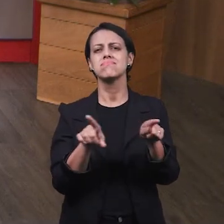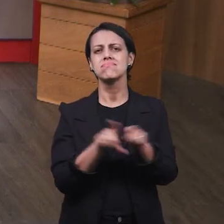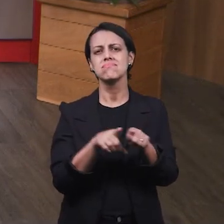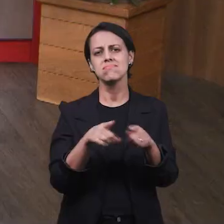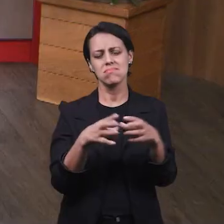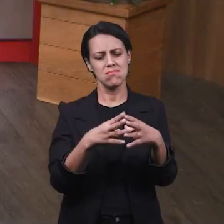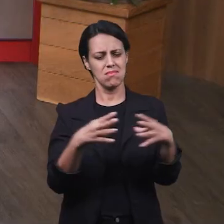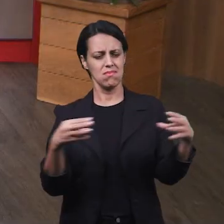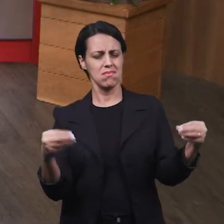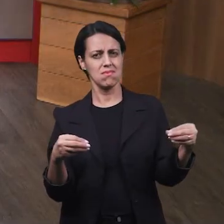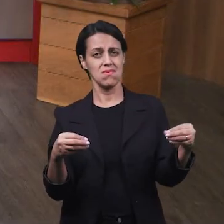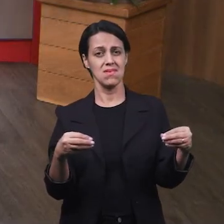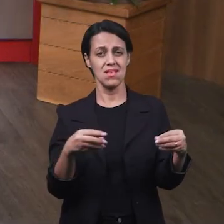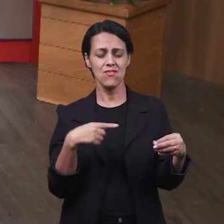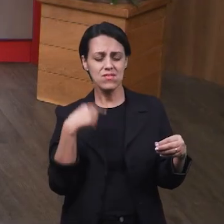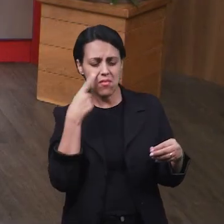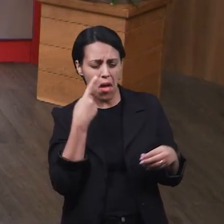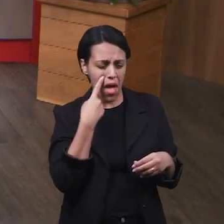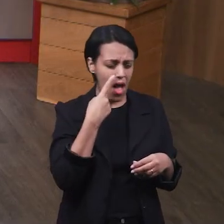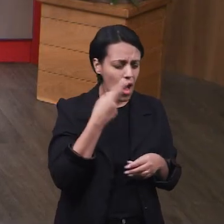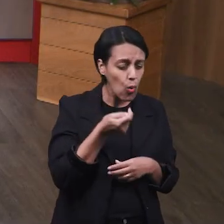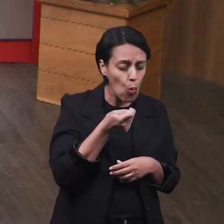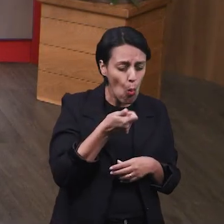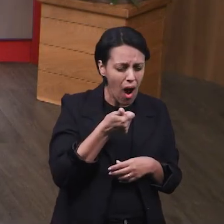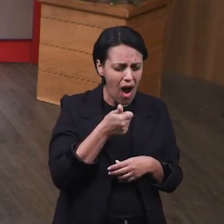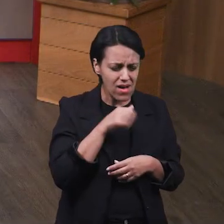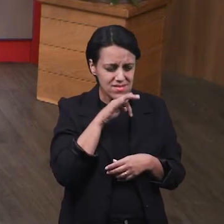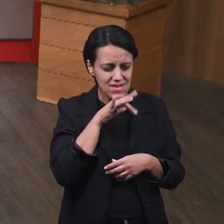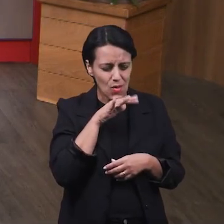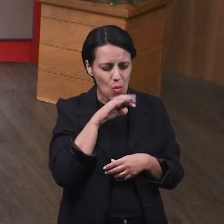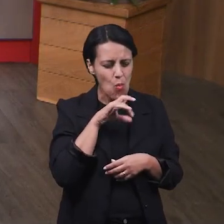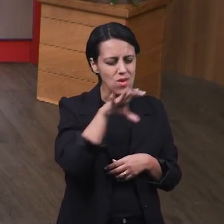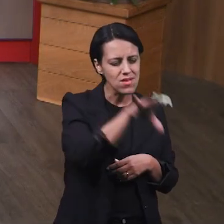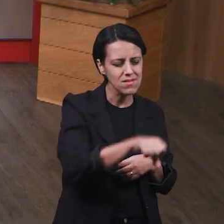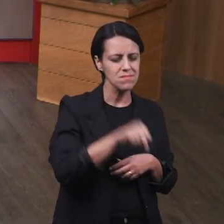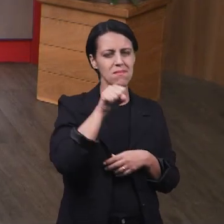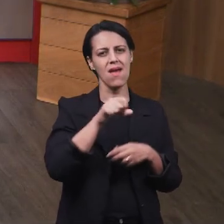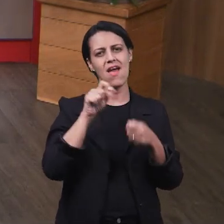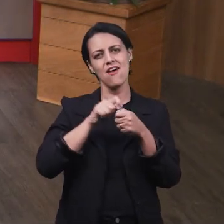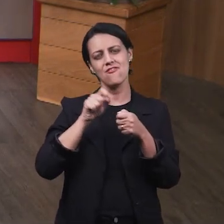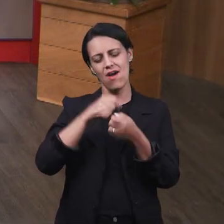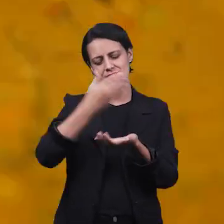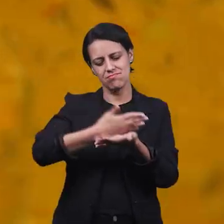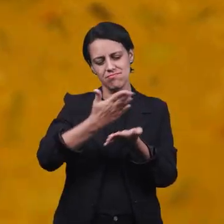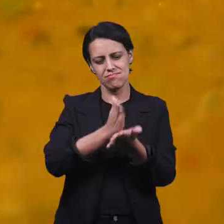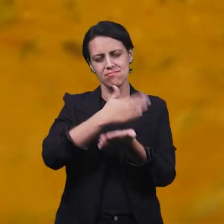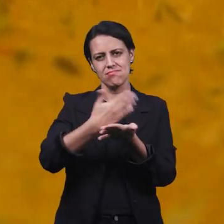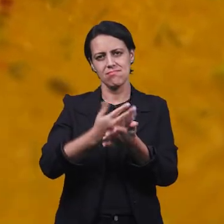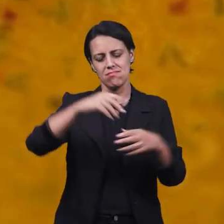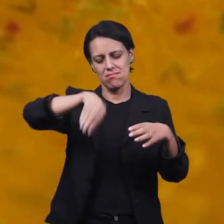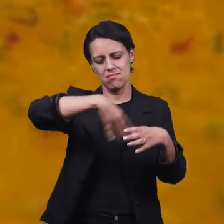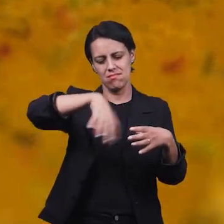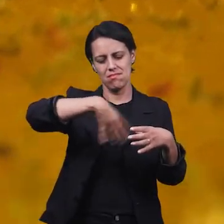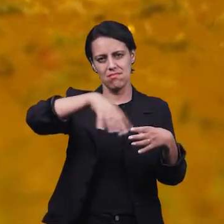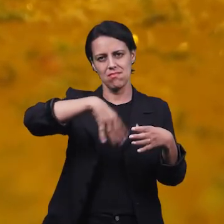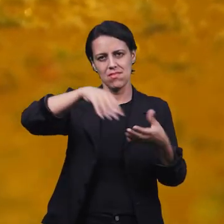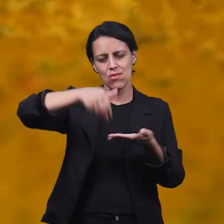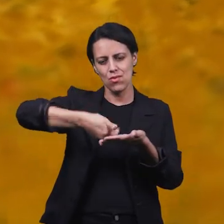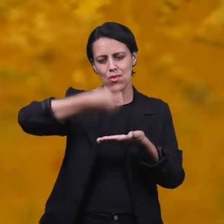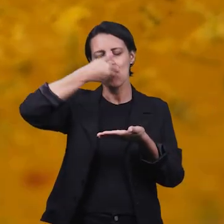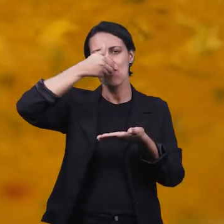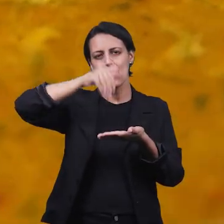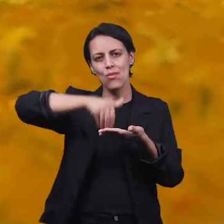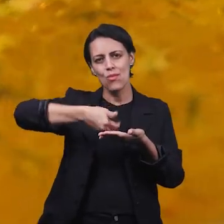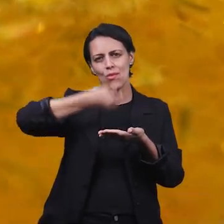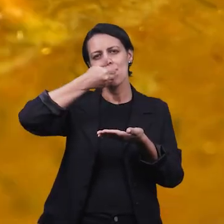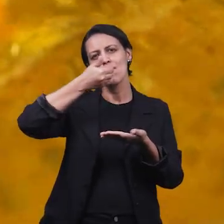chegando perto de estragar. São salvos de ir para o lixo ao serem transformados em uma bela sopa. Ela pode ser